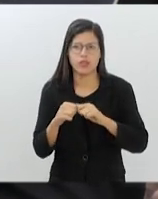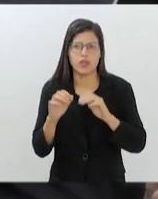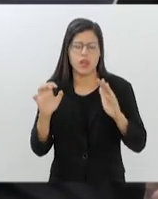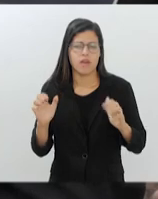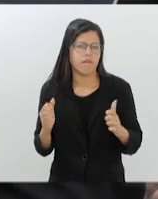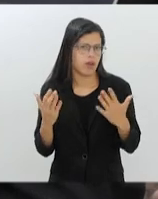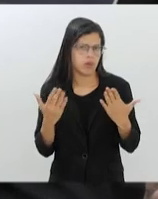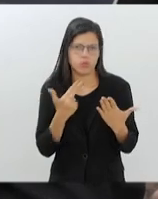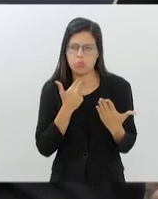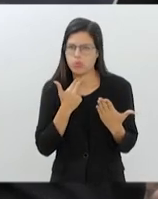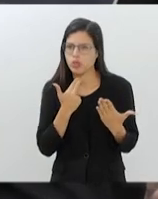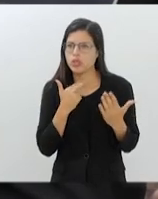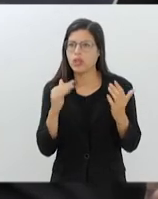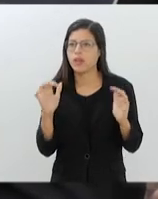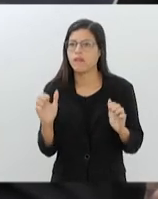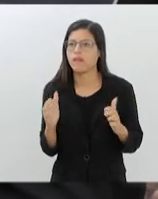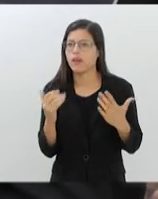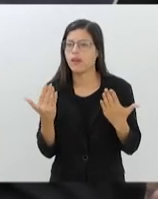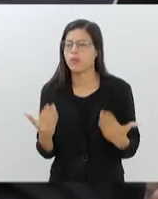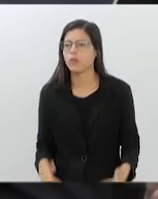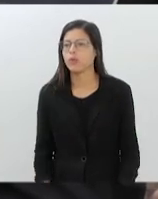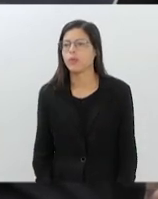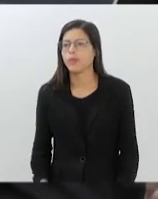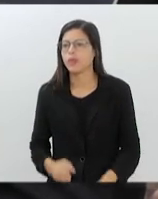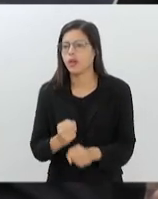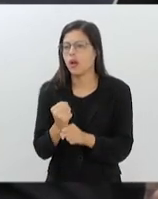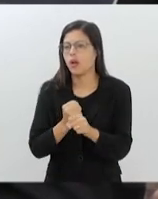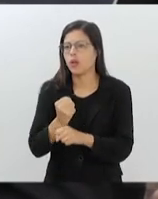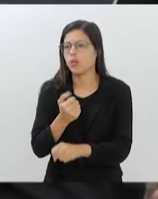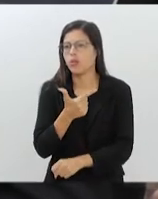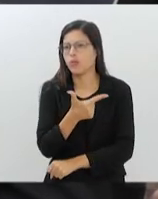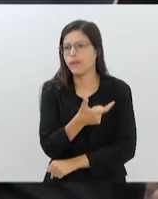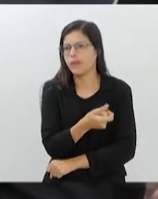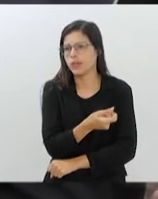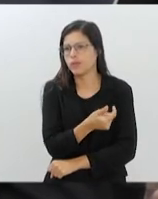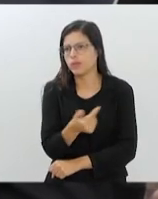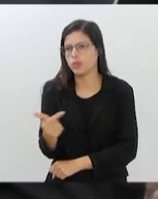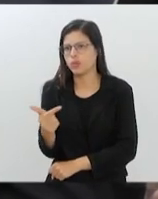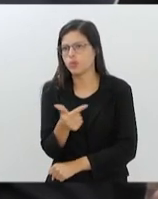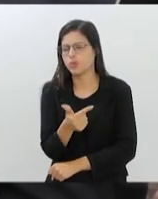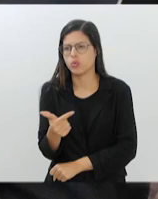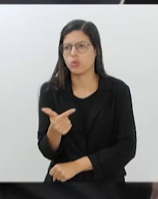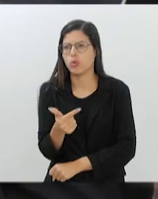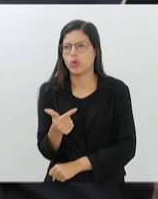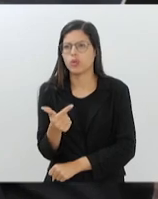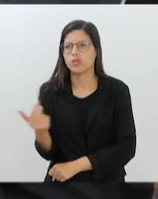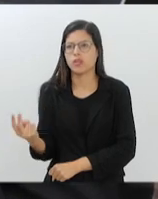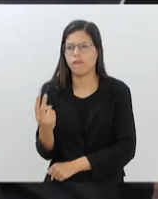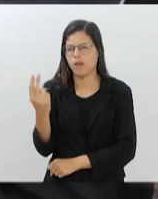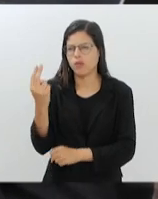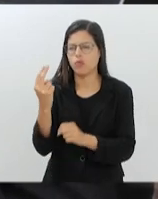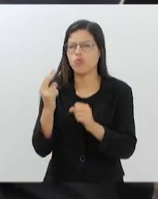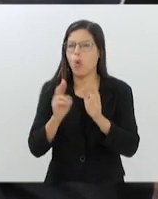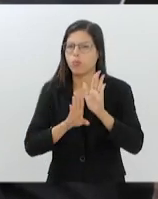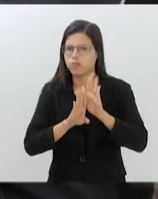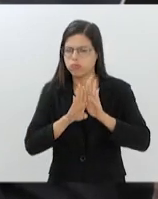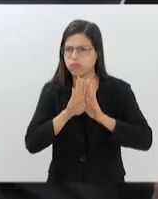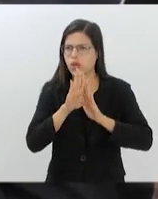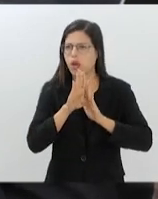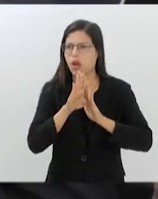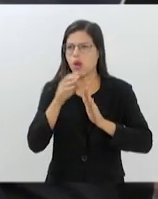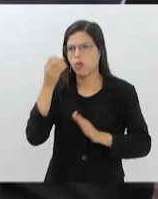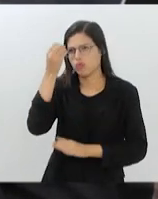não podia ser feito nenhum evento né em 22 em 22 esse valor aumentou talvez eu não lembro de